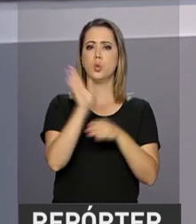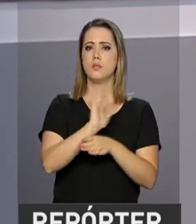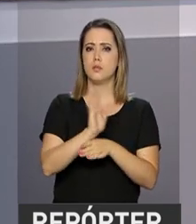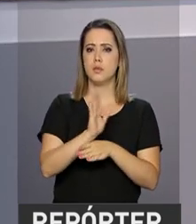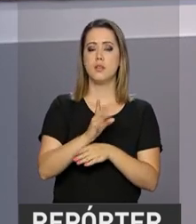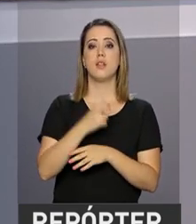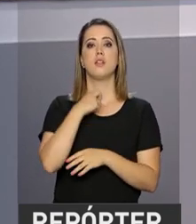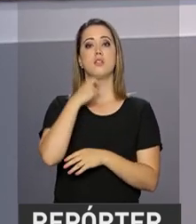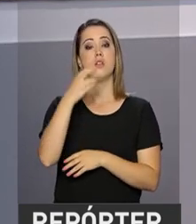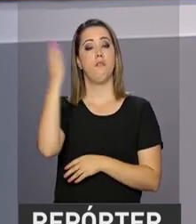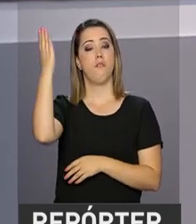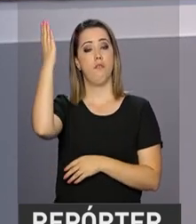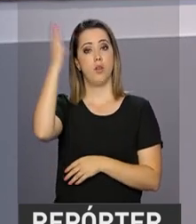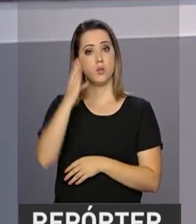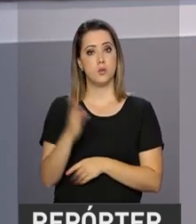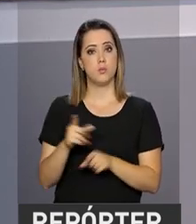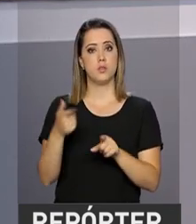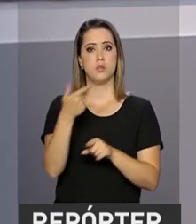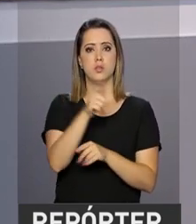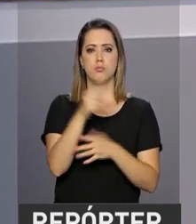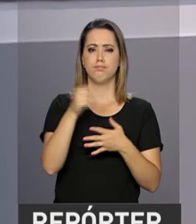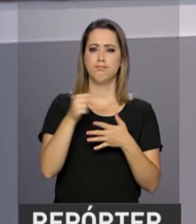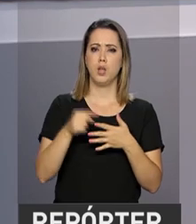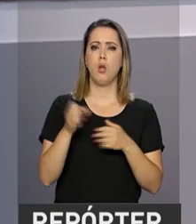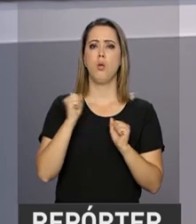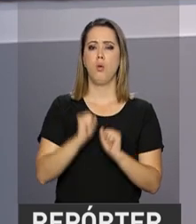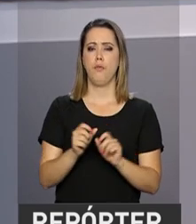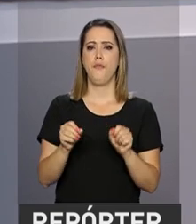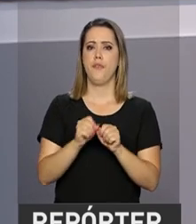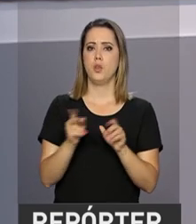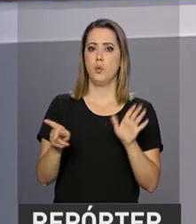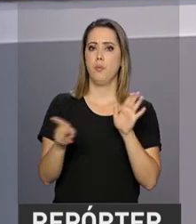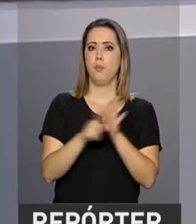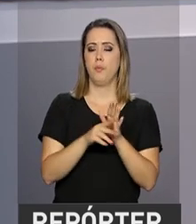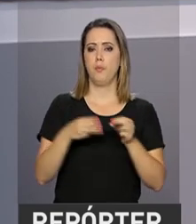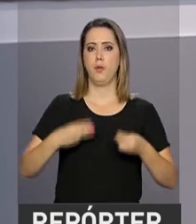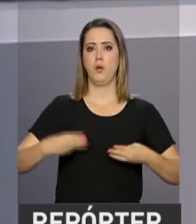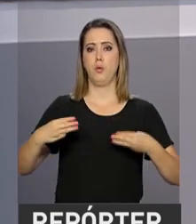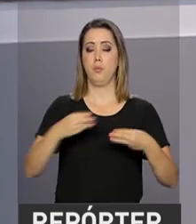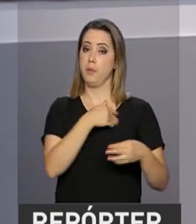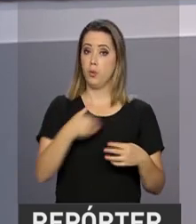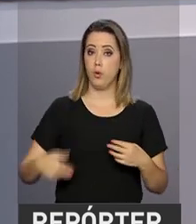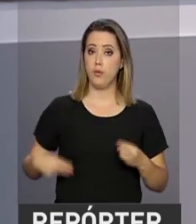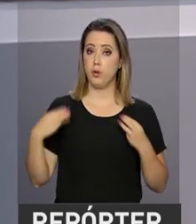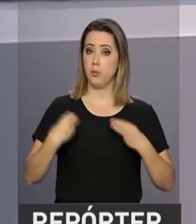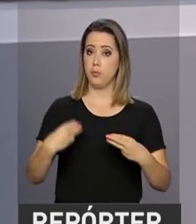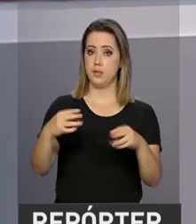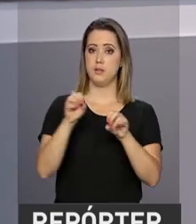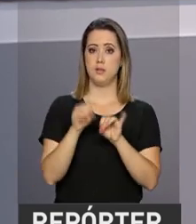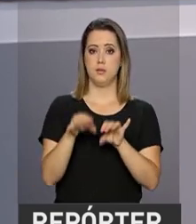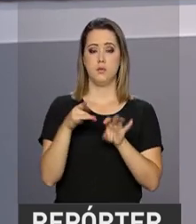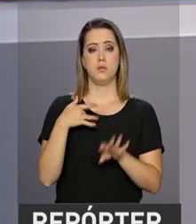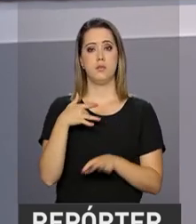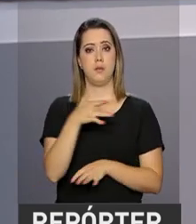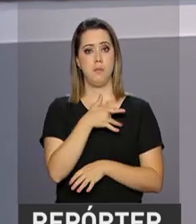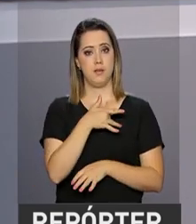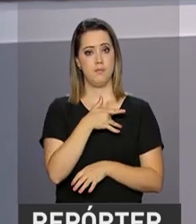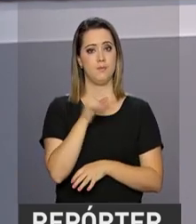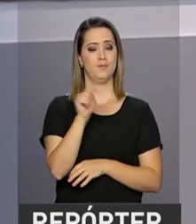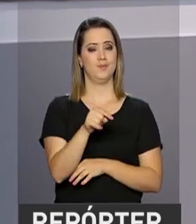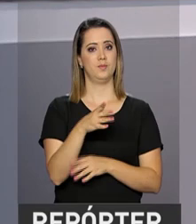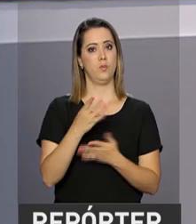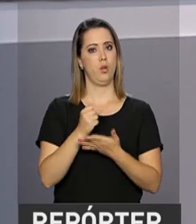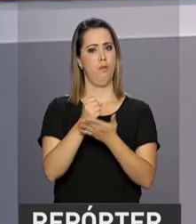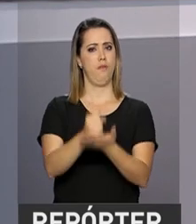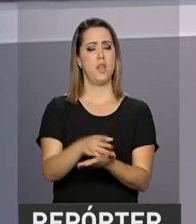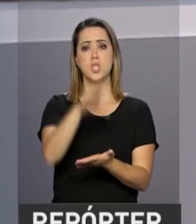voz do Brasil e outros conteúdos produzidos pelos órgãos como o Ministério da Educação e Ministério da Saúde a rede